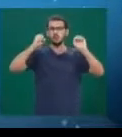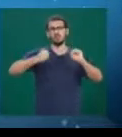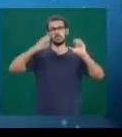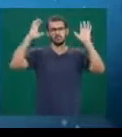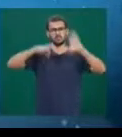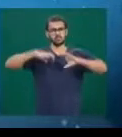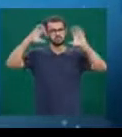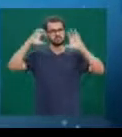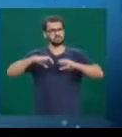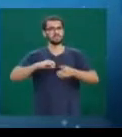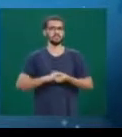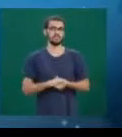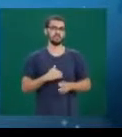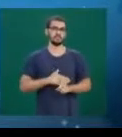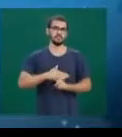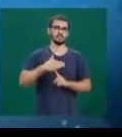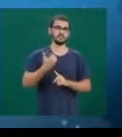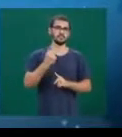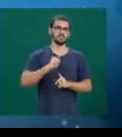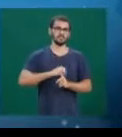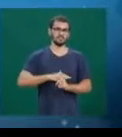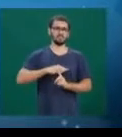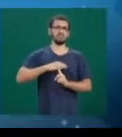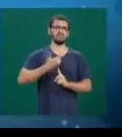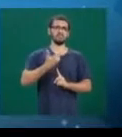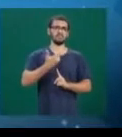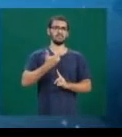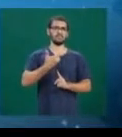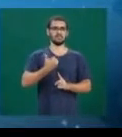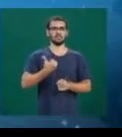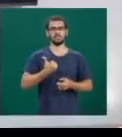dia. Mínima de 18 e máxima de 26 graus.